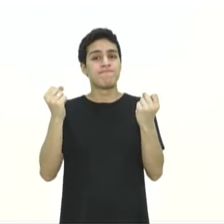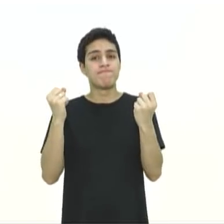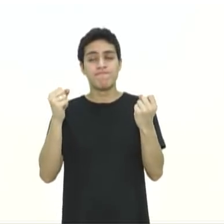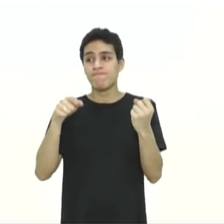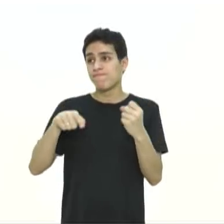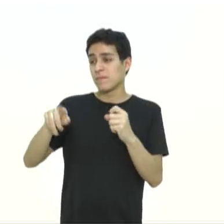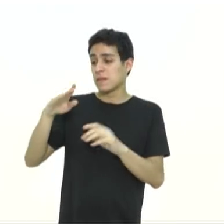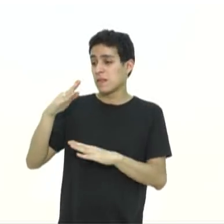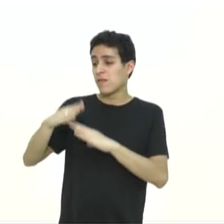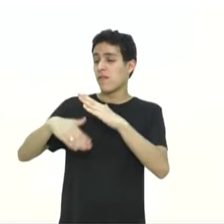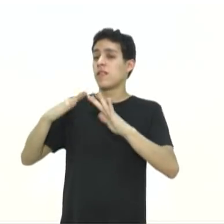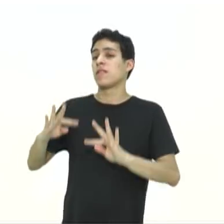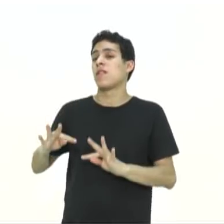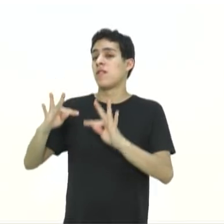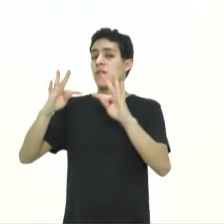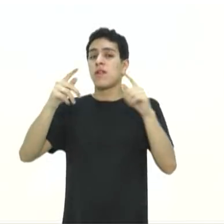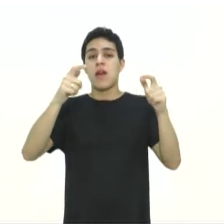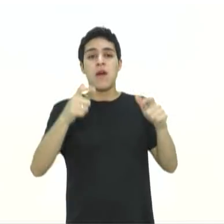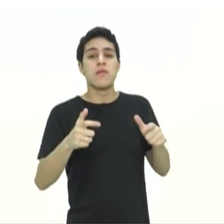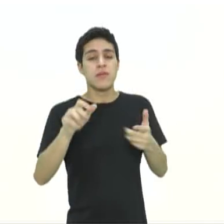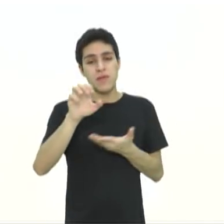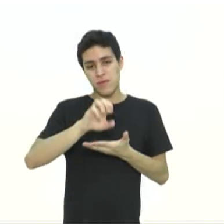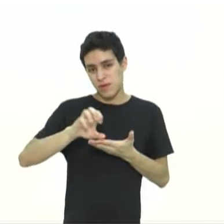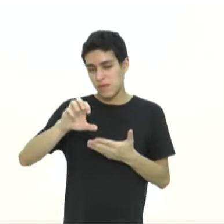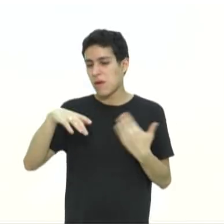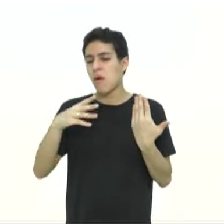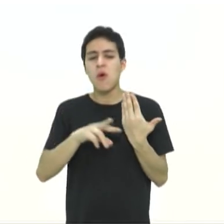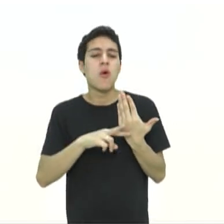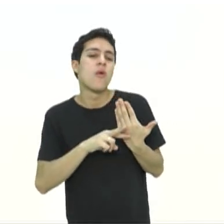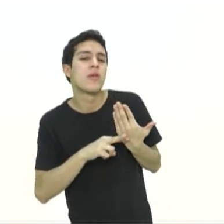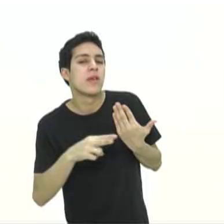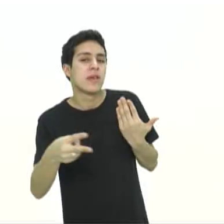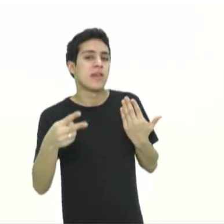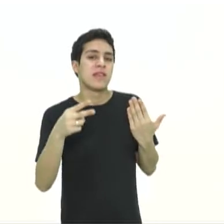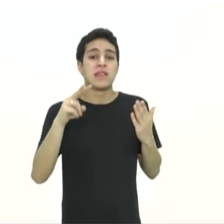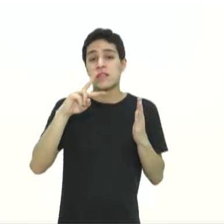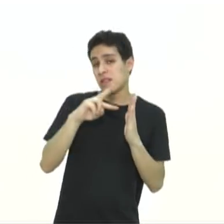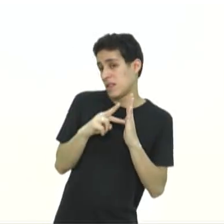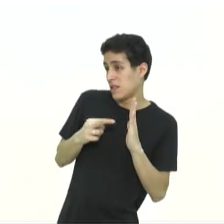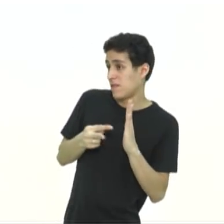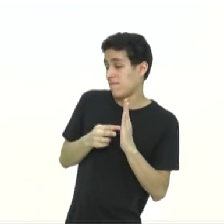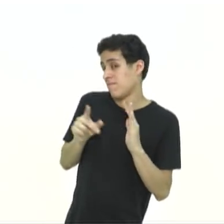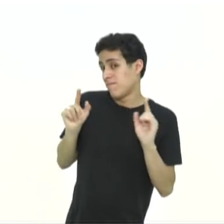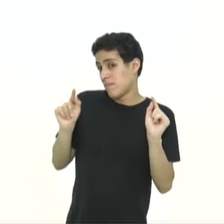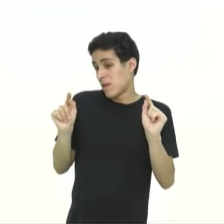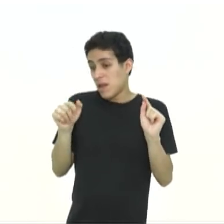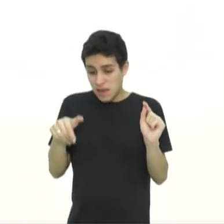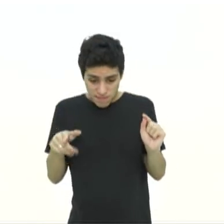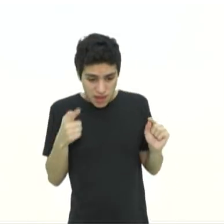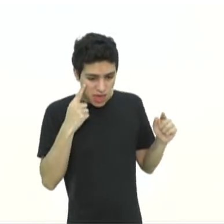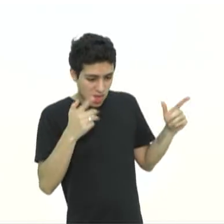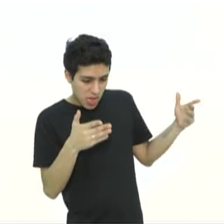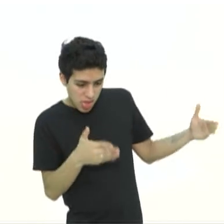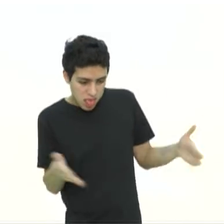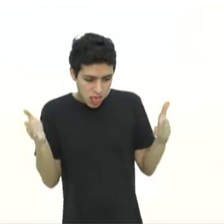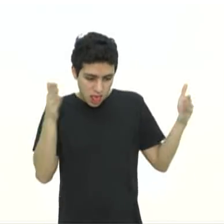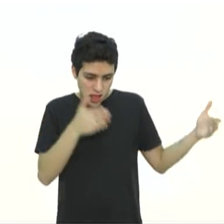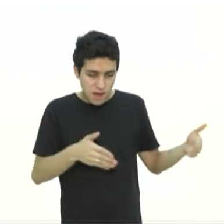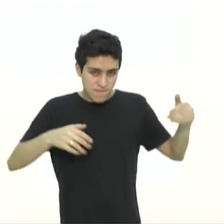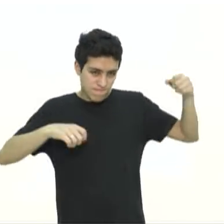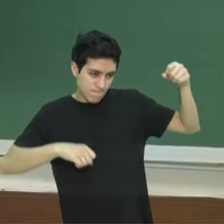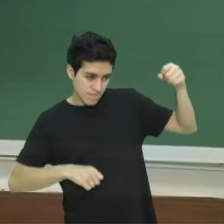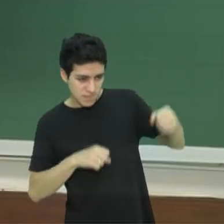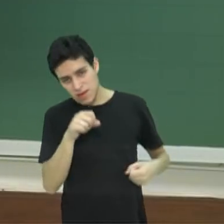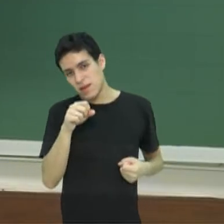inovações tecnológicas no continente europeu. Qual a consequência? O maior é um aumento na produção industrial e de